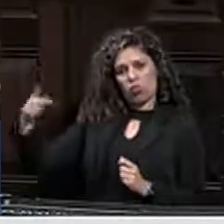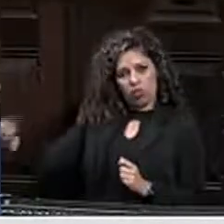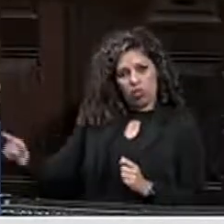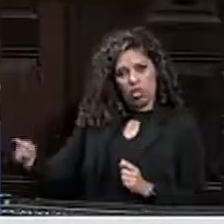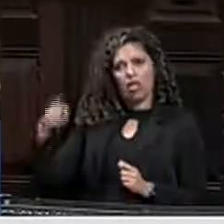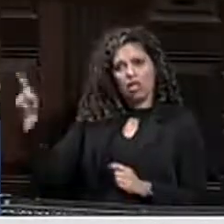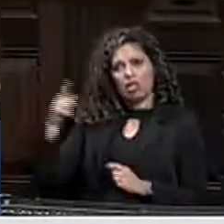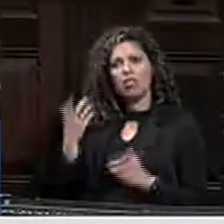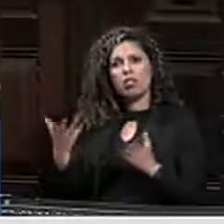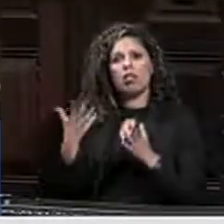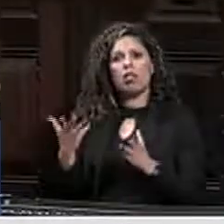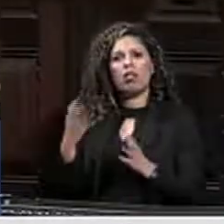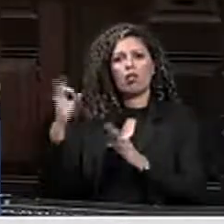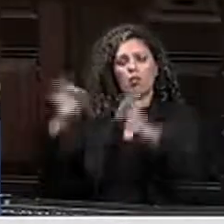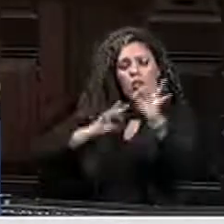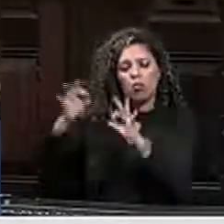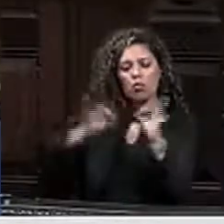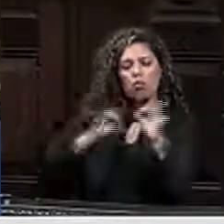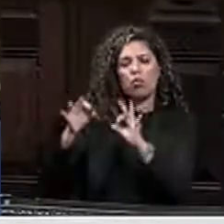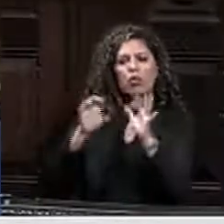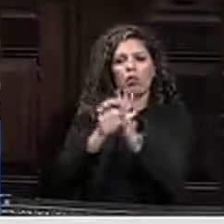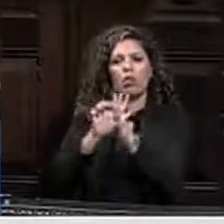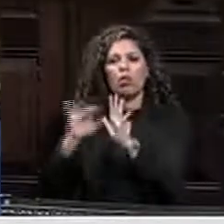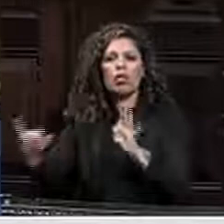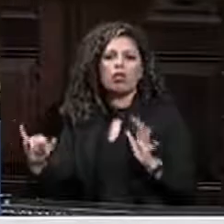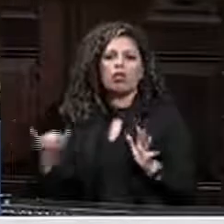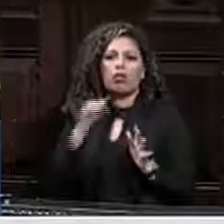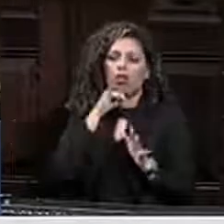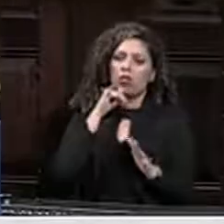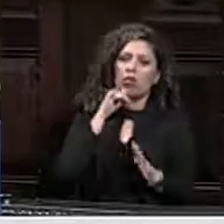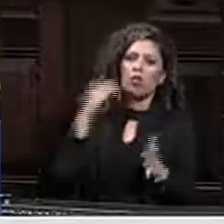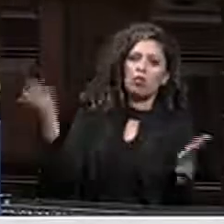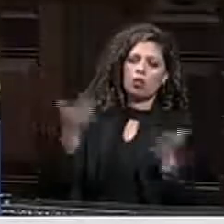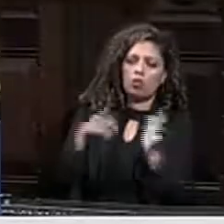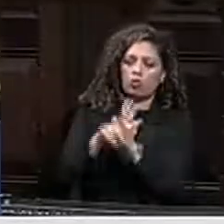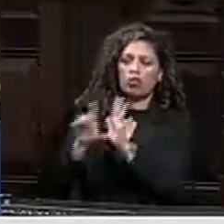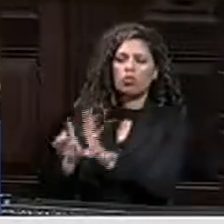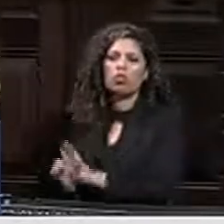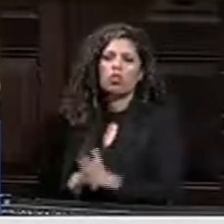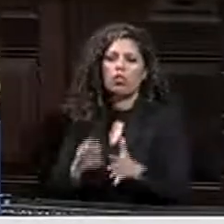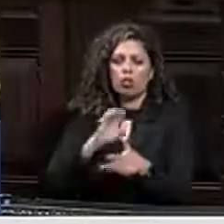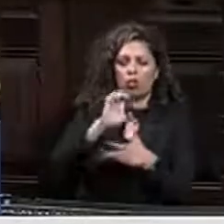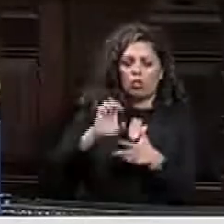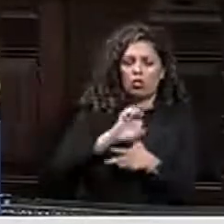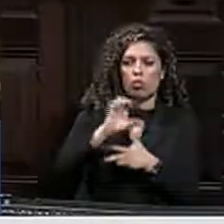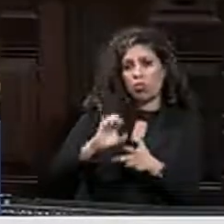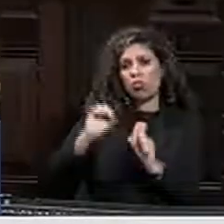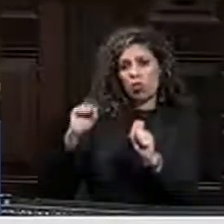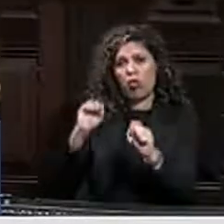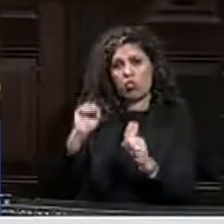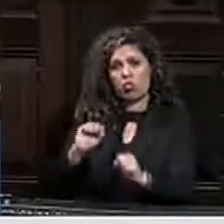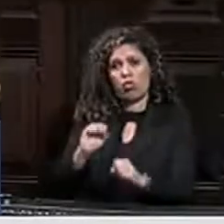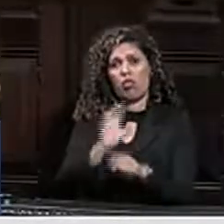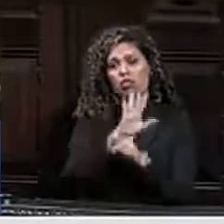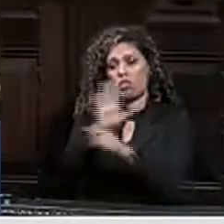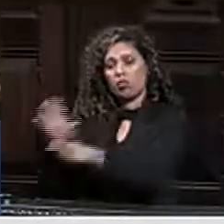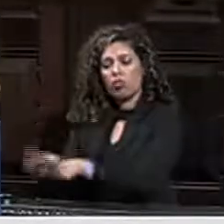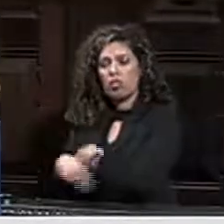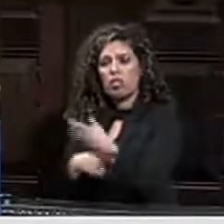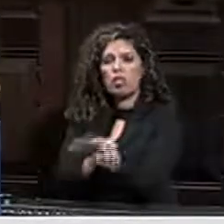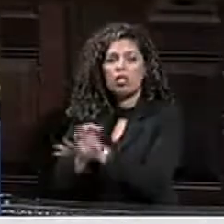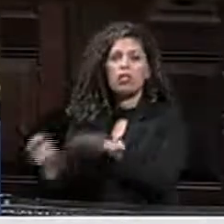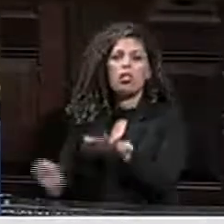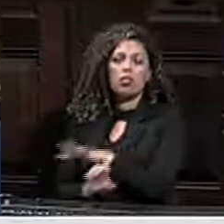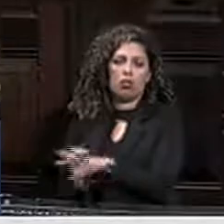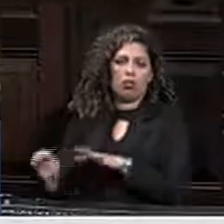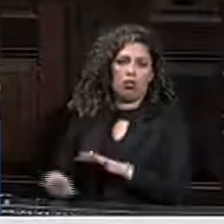aqui como mensagem do Executivo para dar a empresas. Nós, por exemplo, temos uma emenda aqui que é